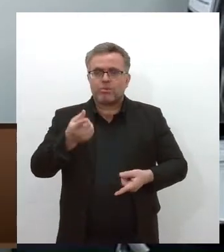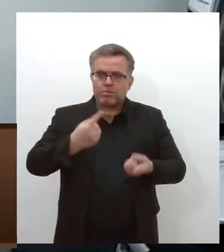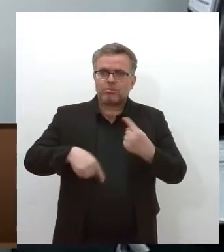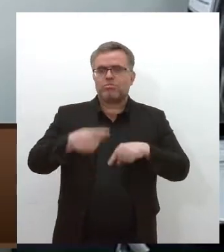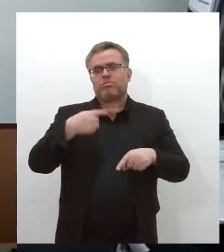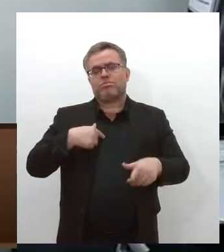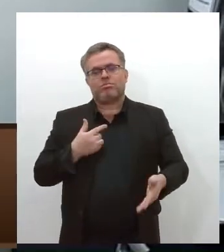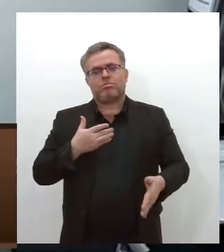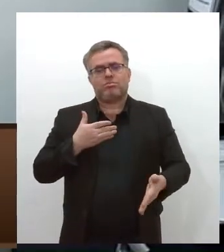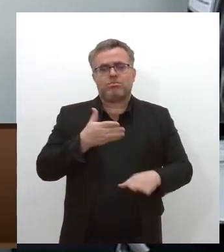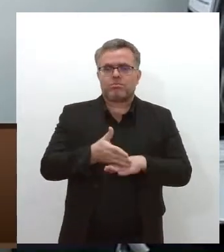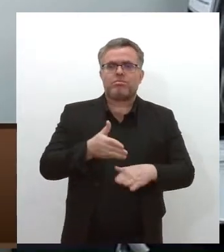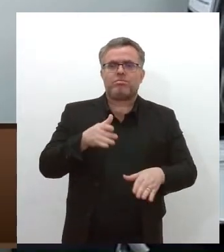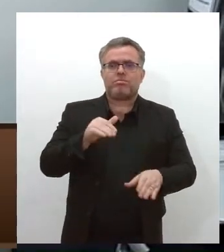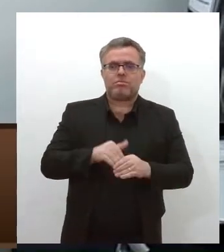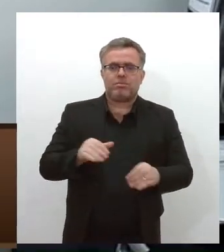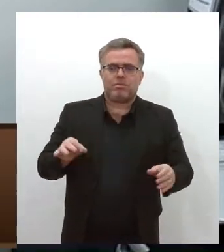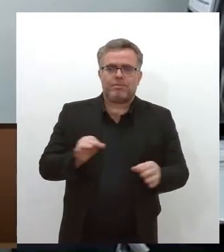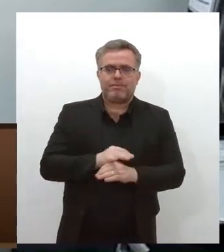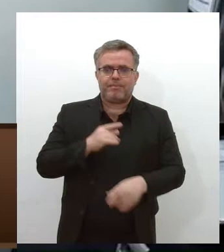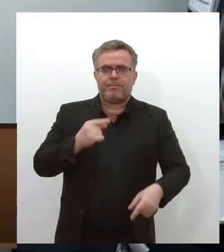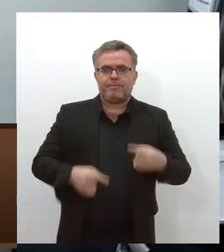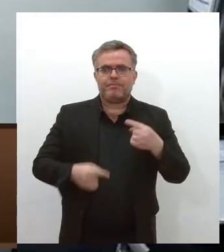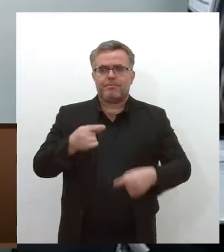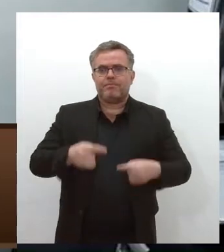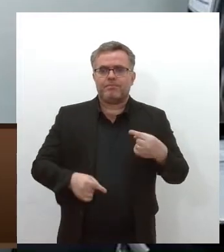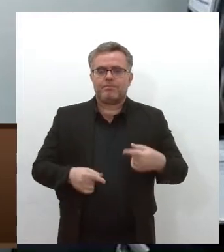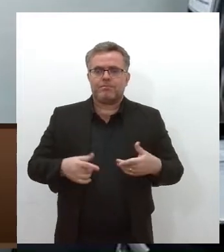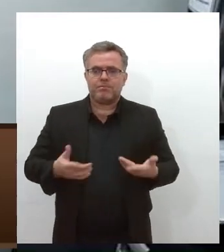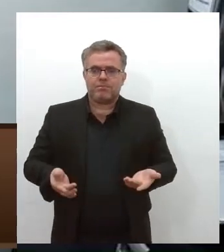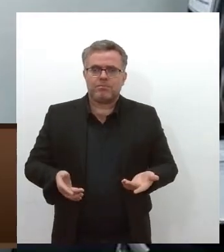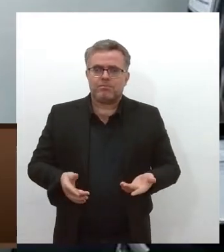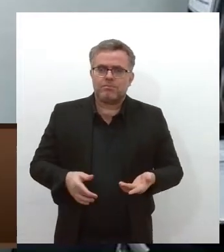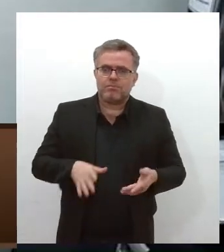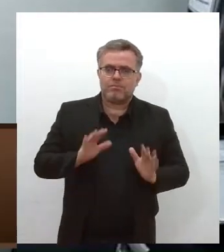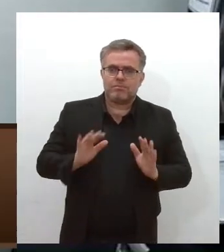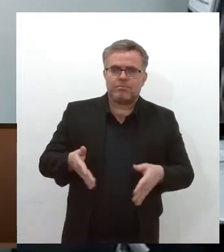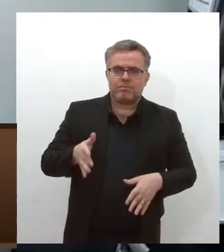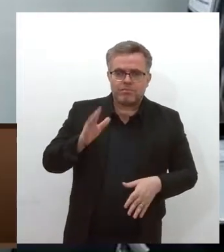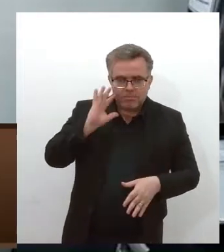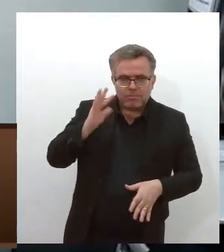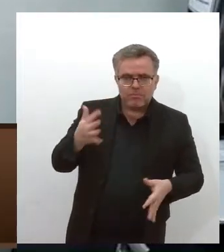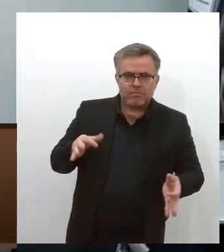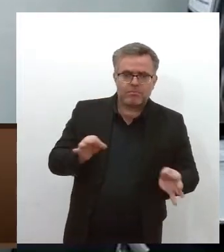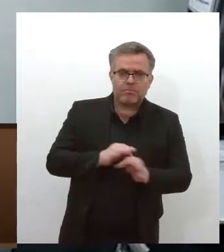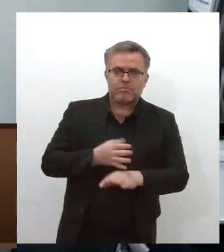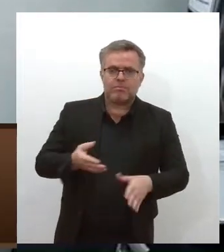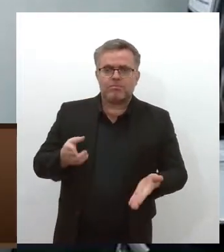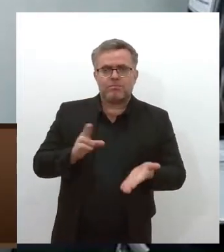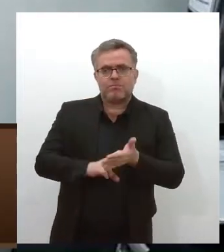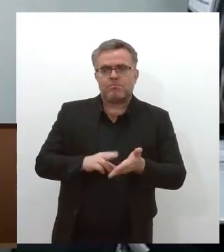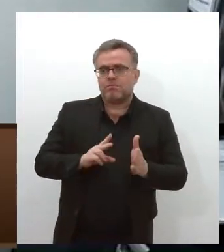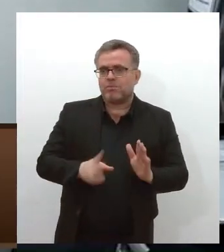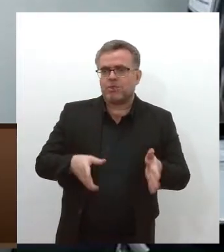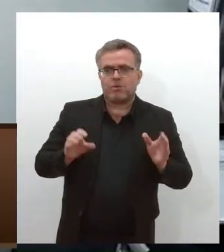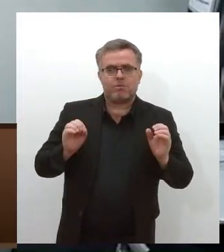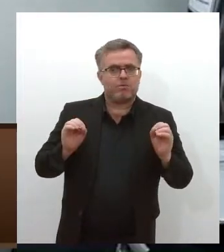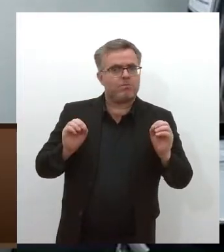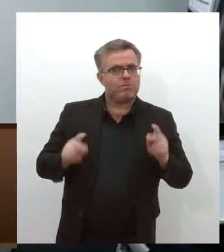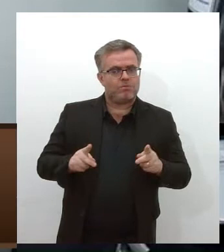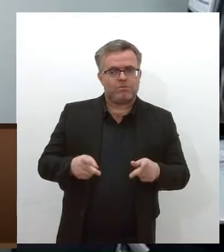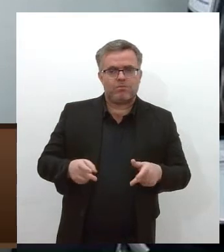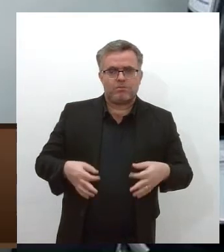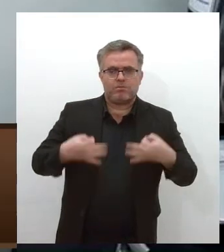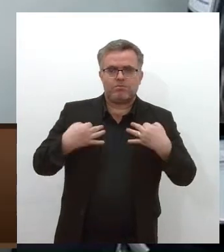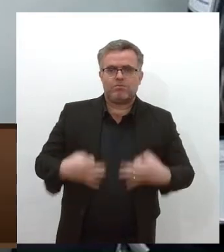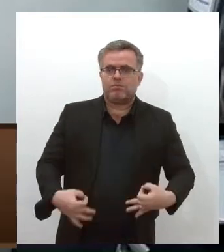é mais importante ainda. Para quem já está decidido, é uma forma de confirmar a sua decisão, de ter a certeza que fez a escolha